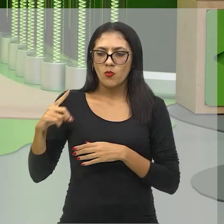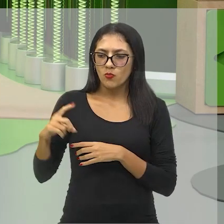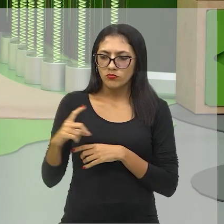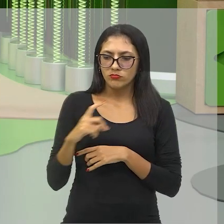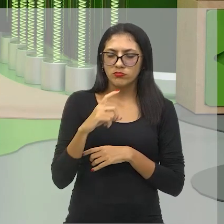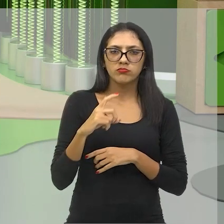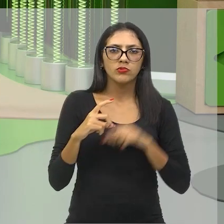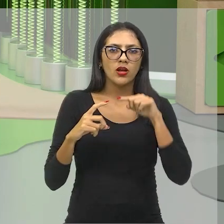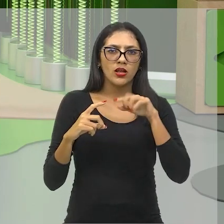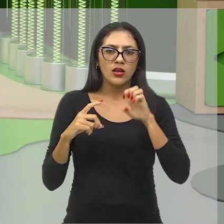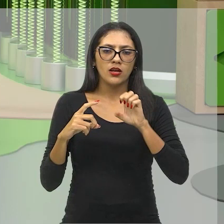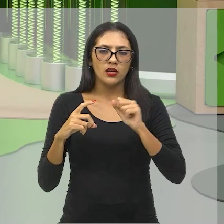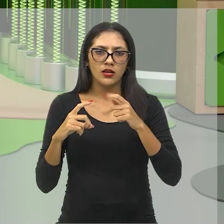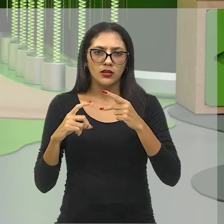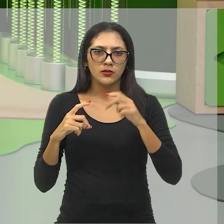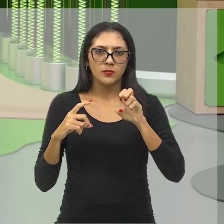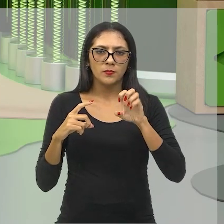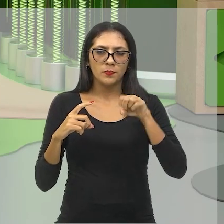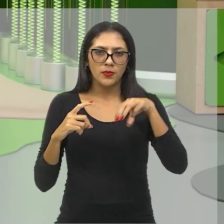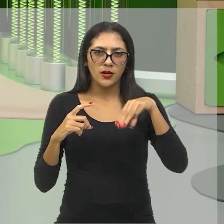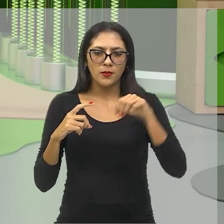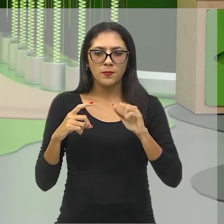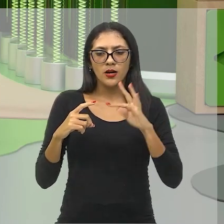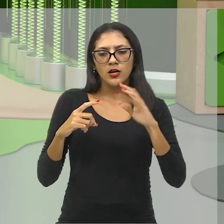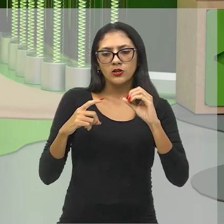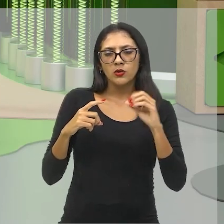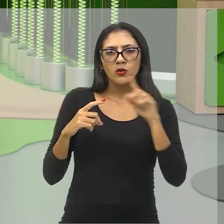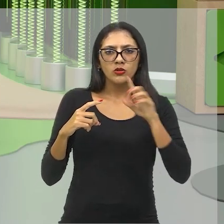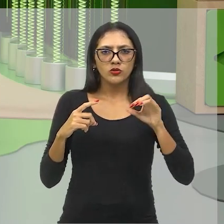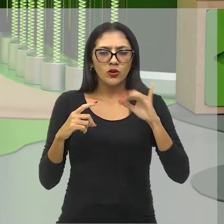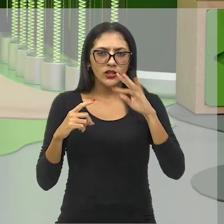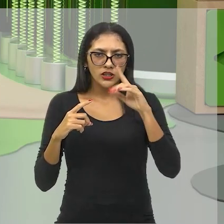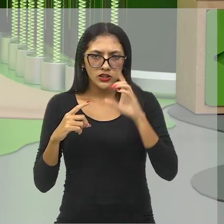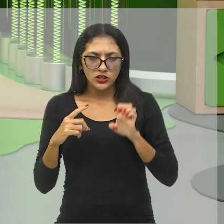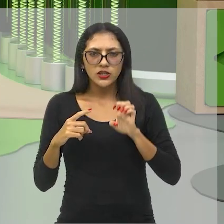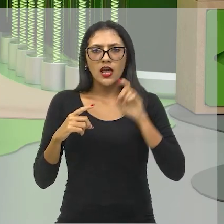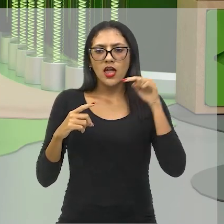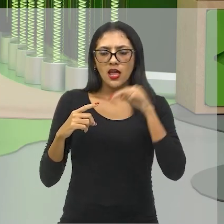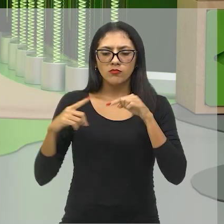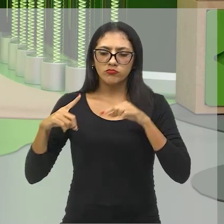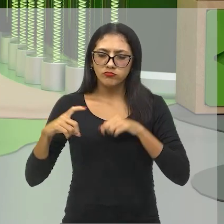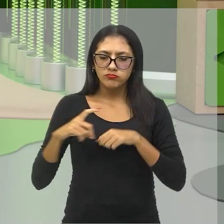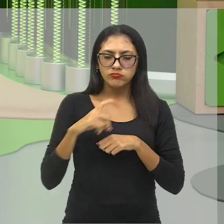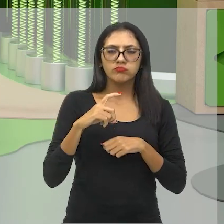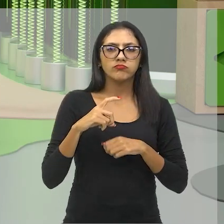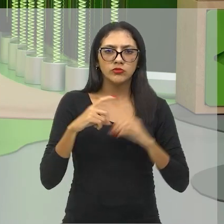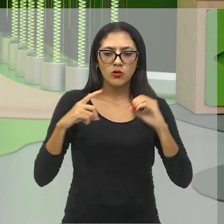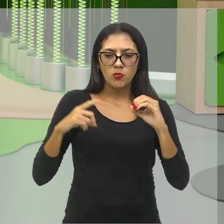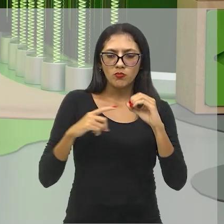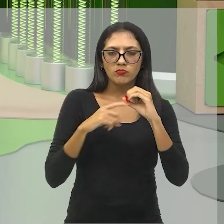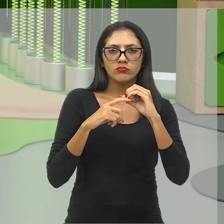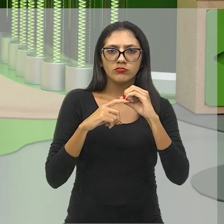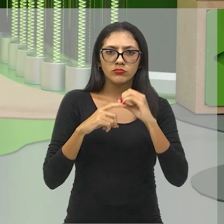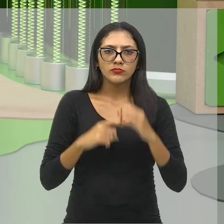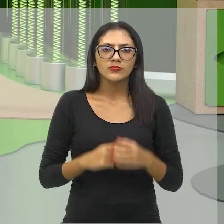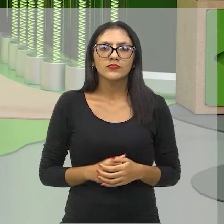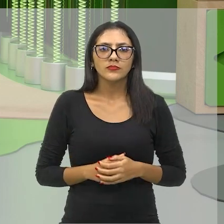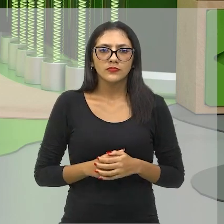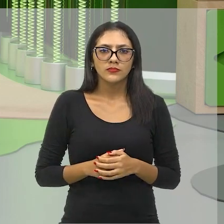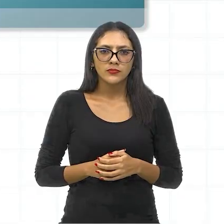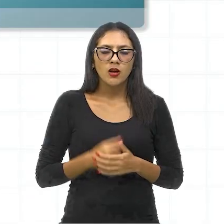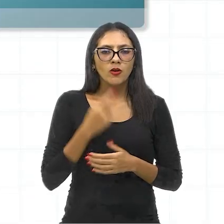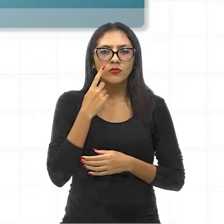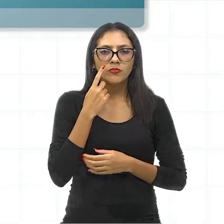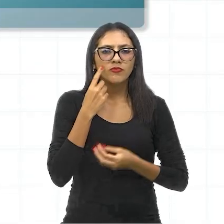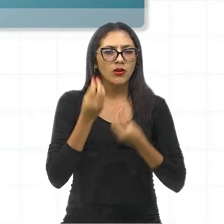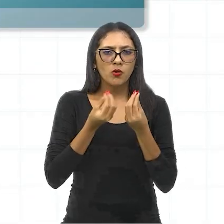interior do sistema reprodutor feminino e acontece então a fecundação. Vamos ver então o que é a